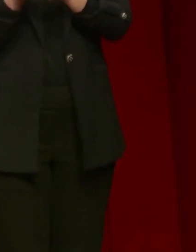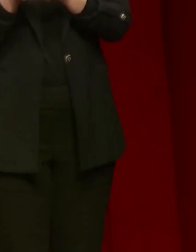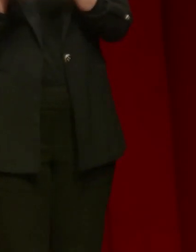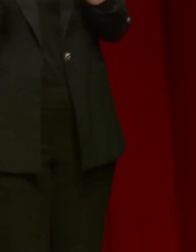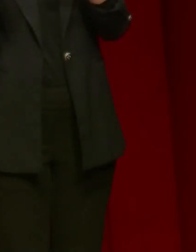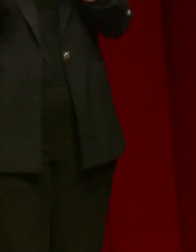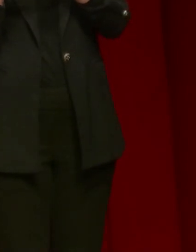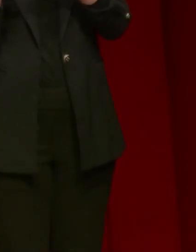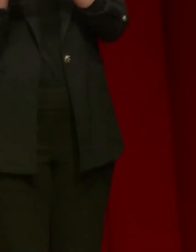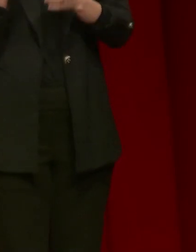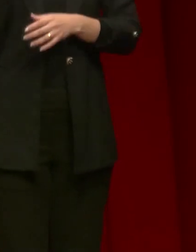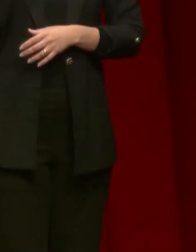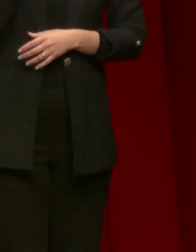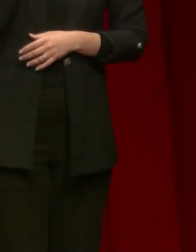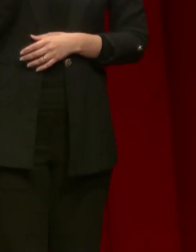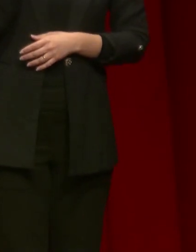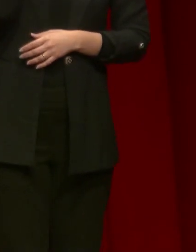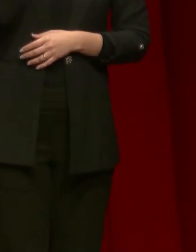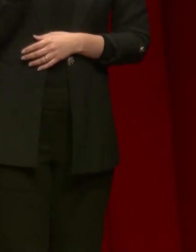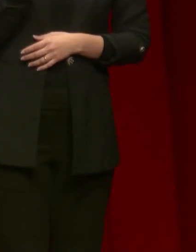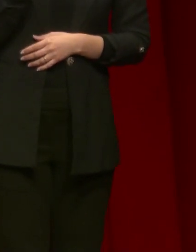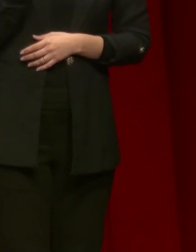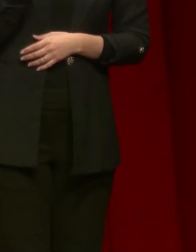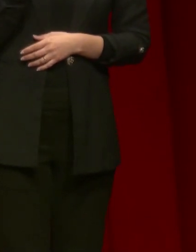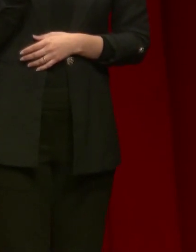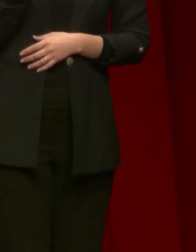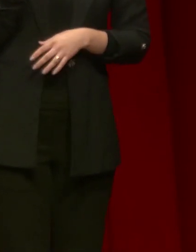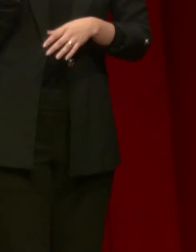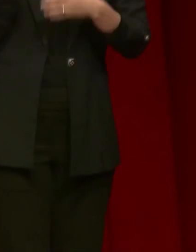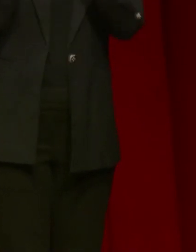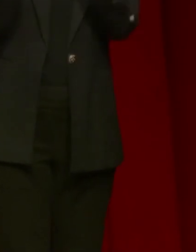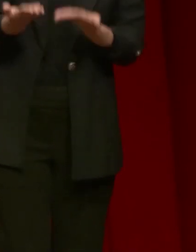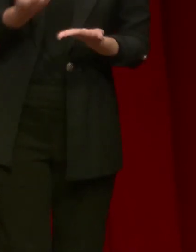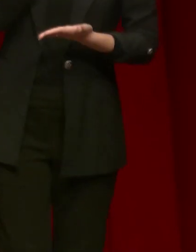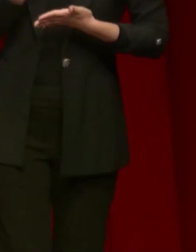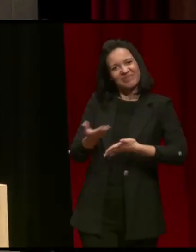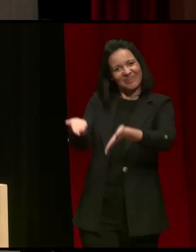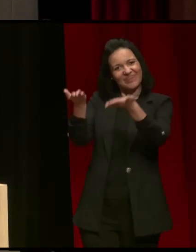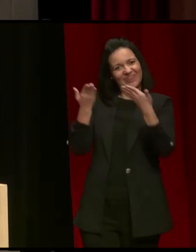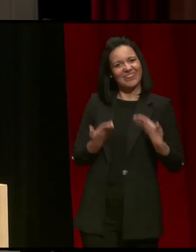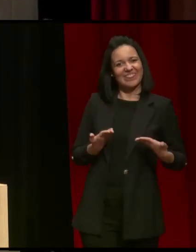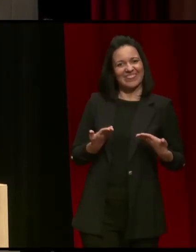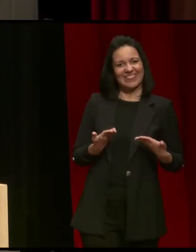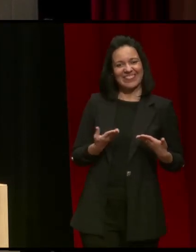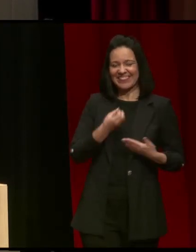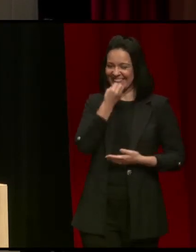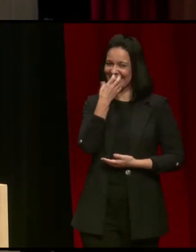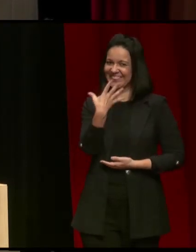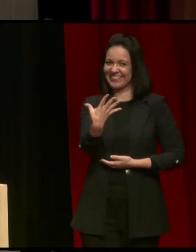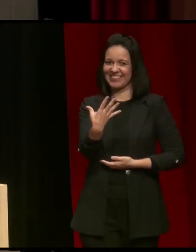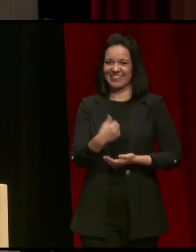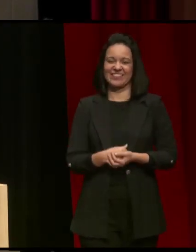visual, que coordena com mais 2 outras mulheres. Eni, seja bem-vinda. Muito bom.